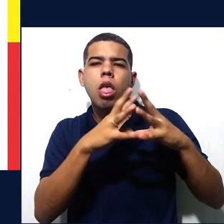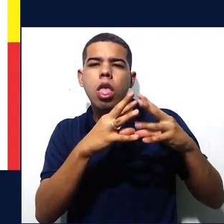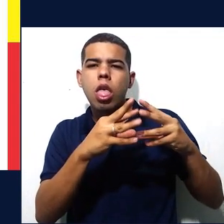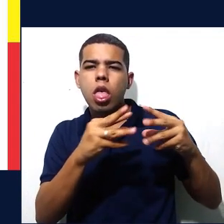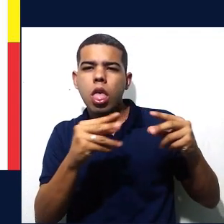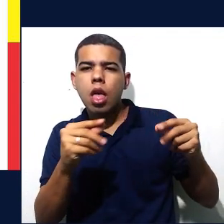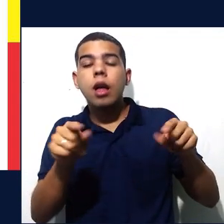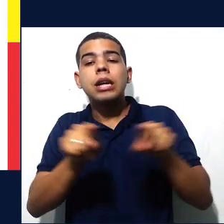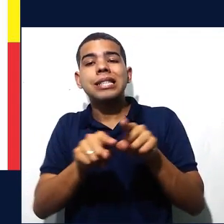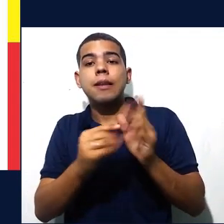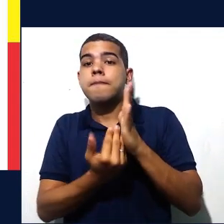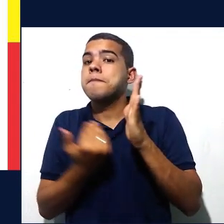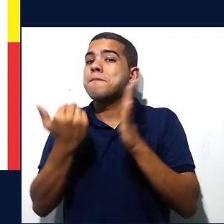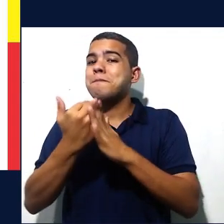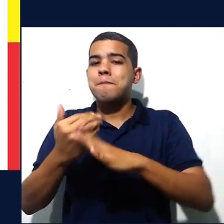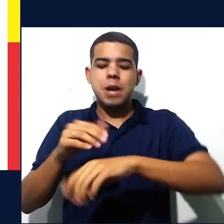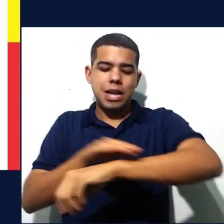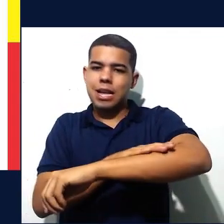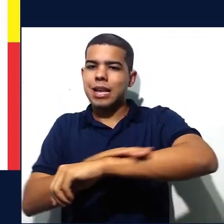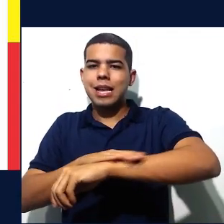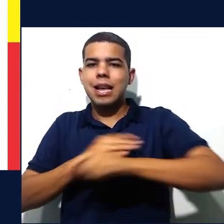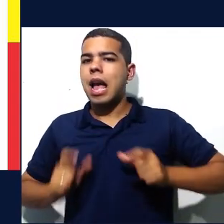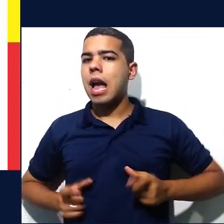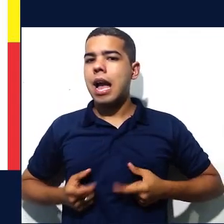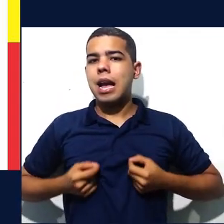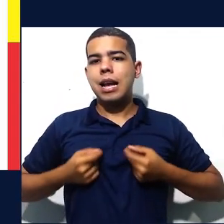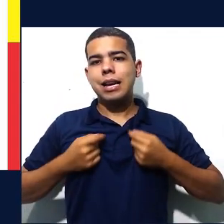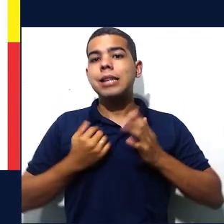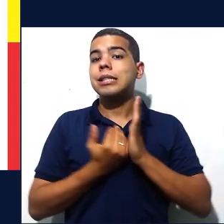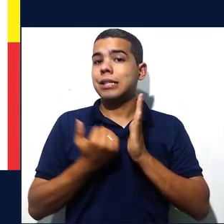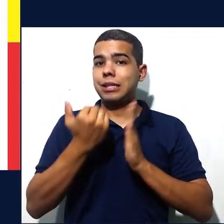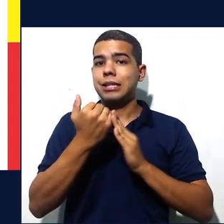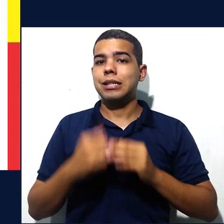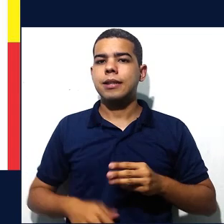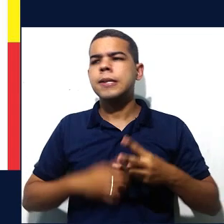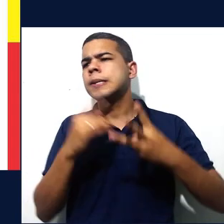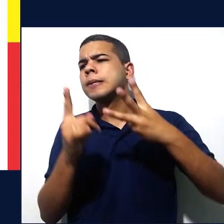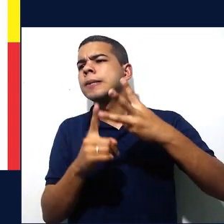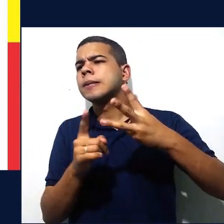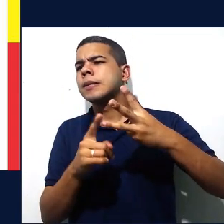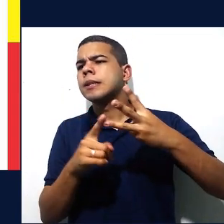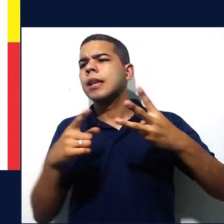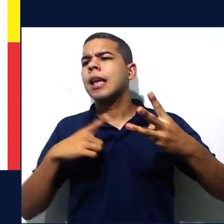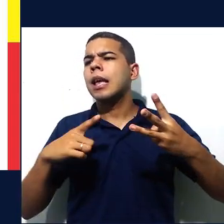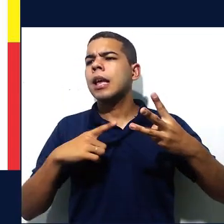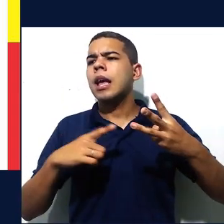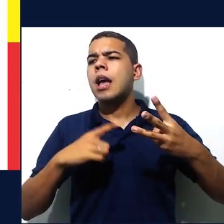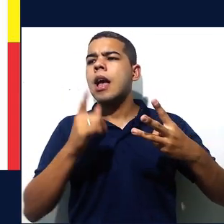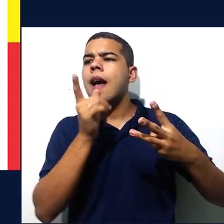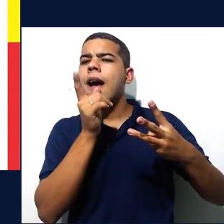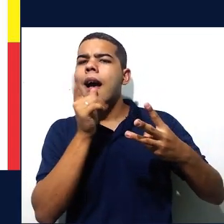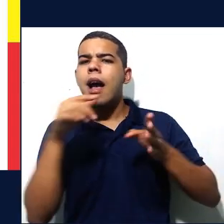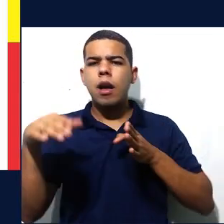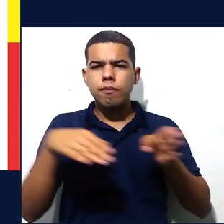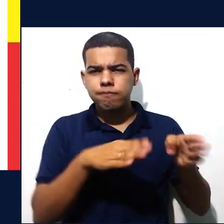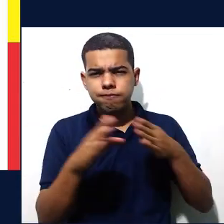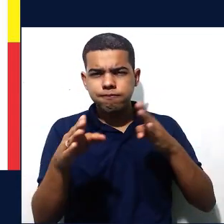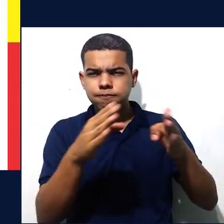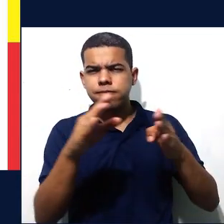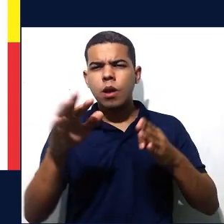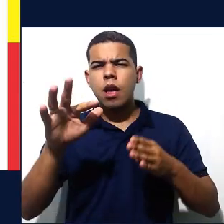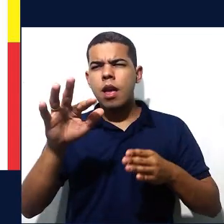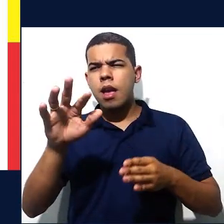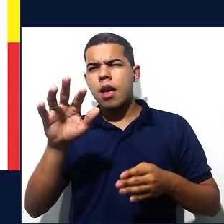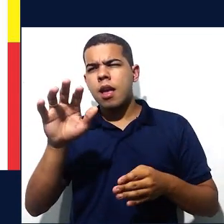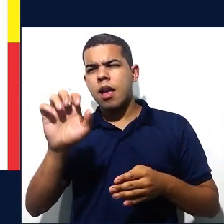de câncer de pele. Afirmação 3. Eutrofização das águas fluviais e